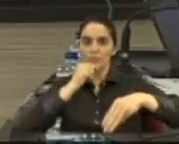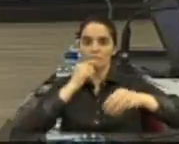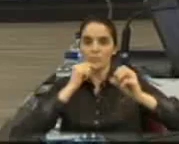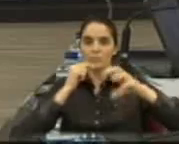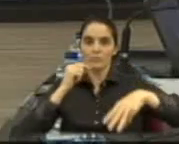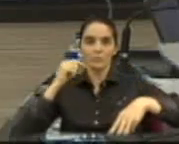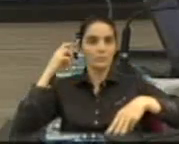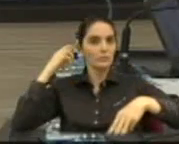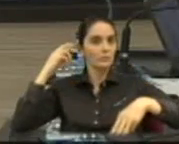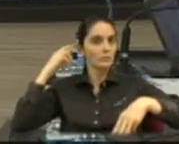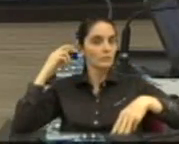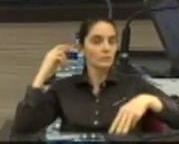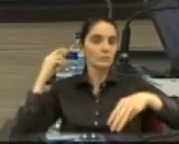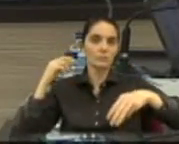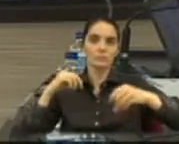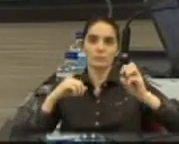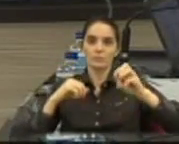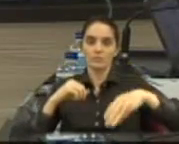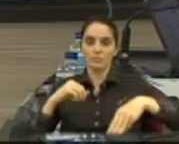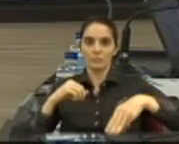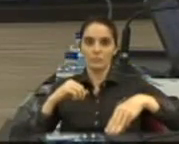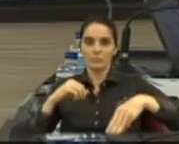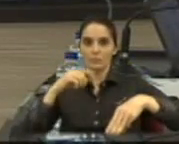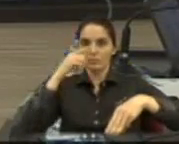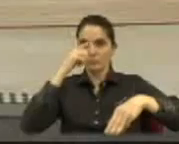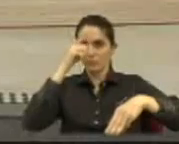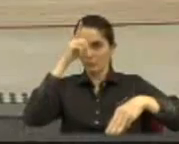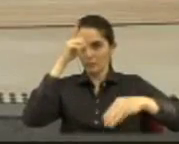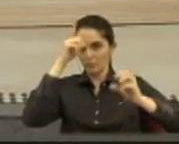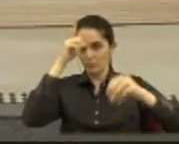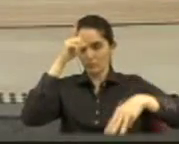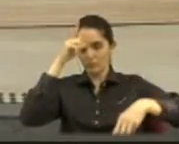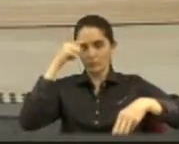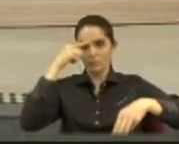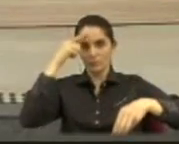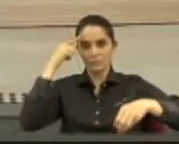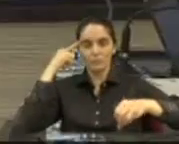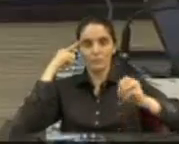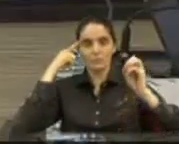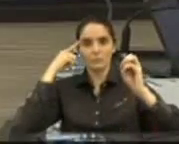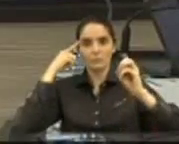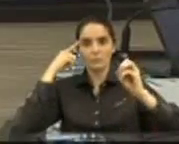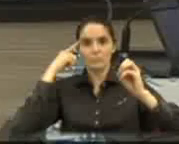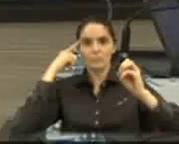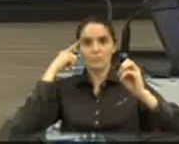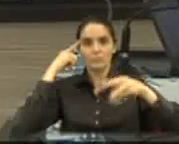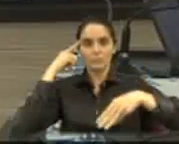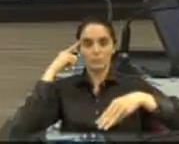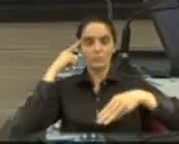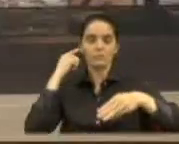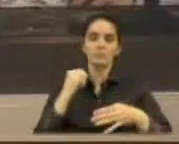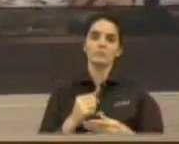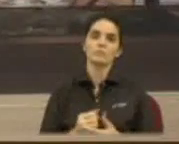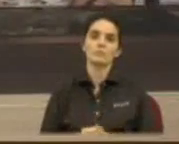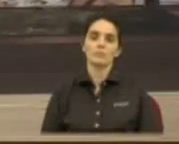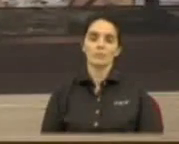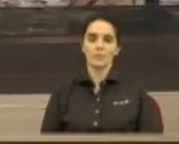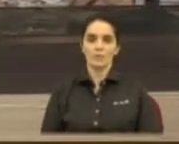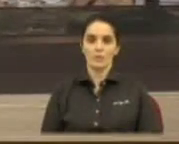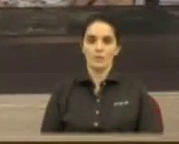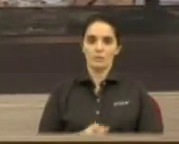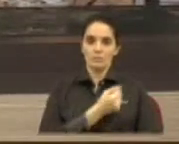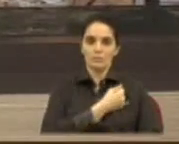Sim. Ronei Costa Martins Silva. Sim. Sidney Pascotto, sim. Wilson Nunes Cerqueira. Sim. A moção